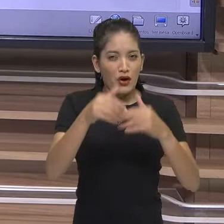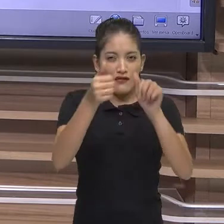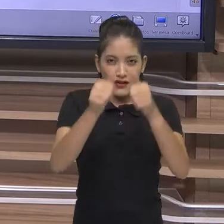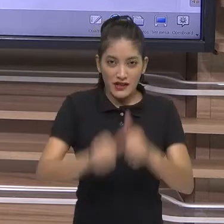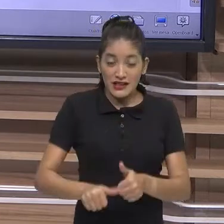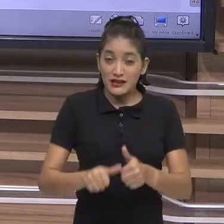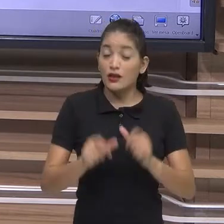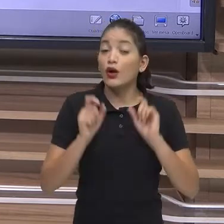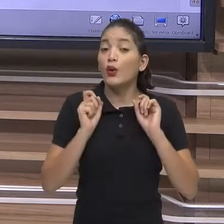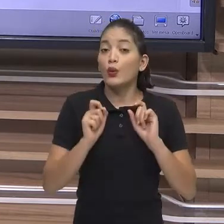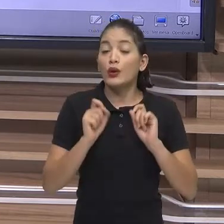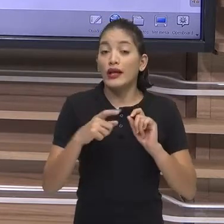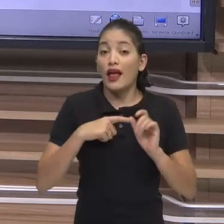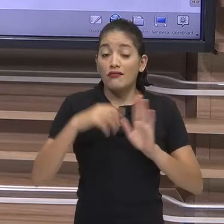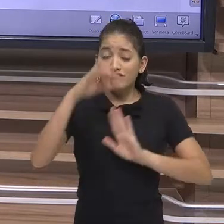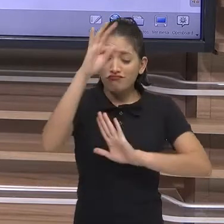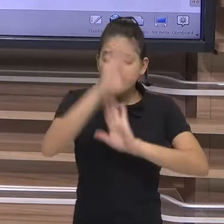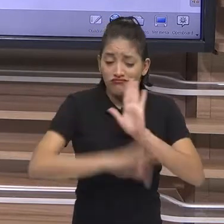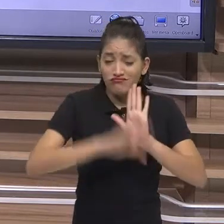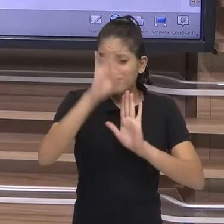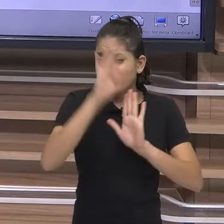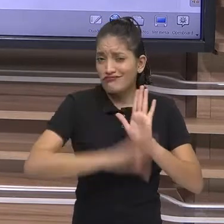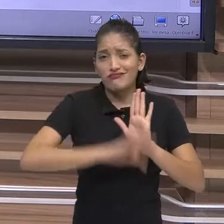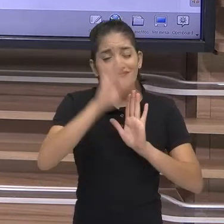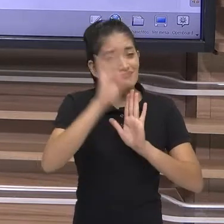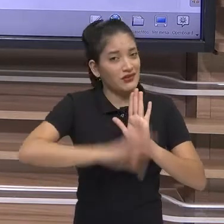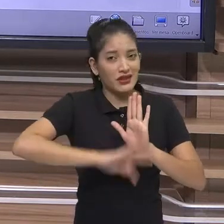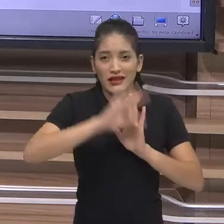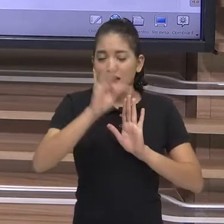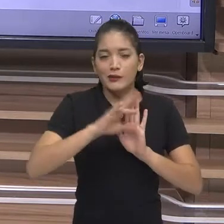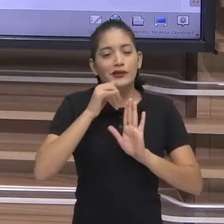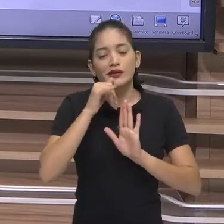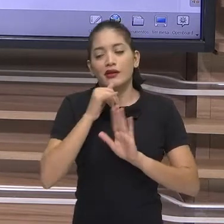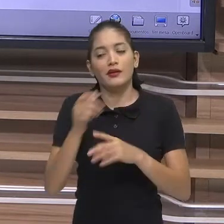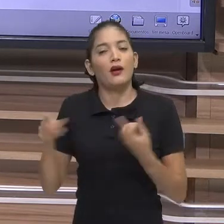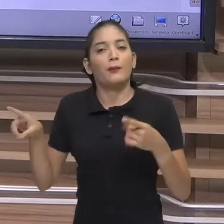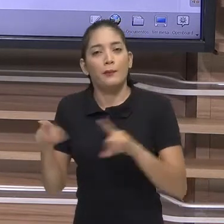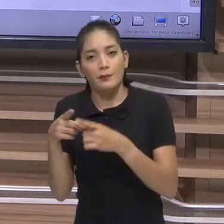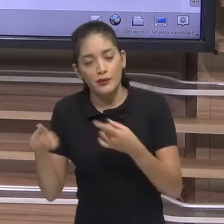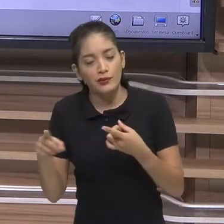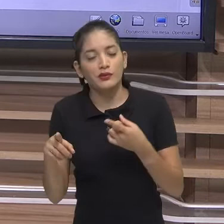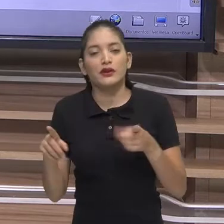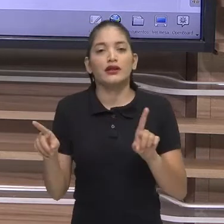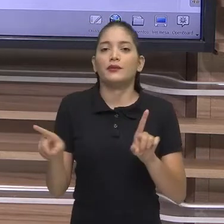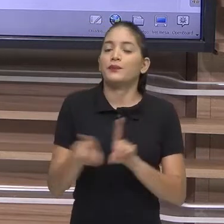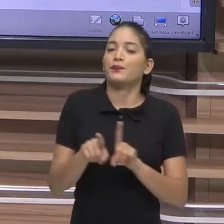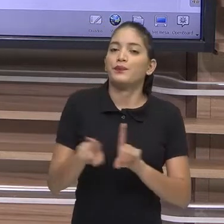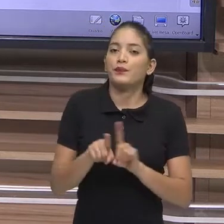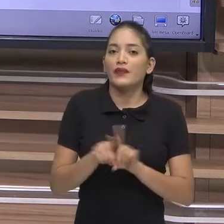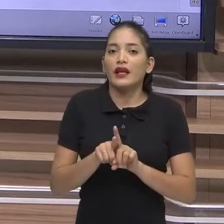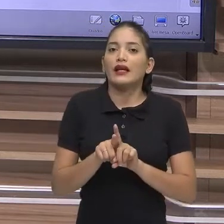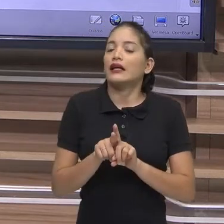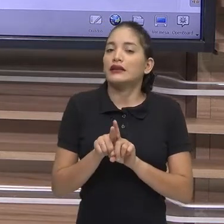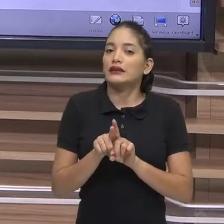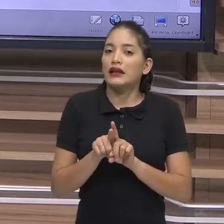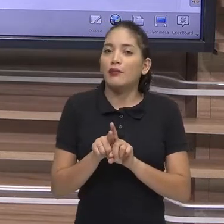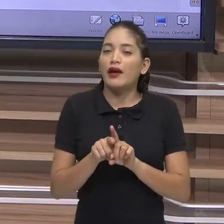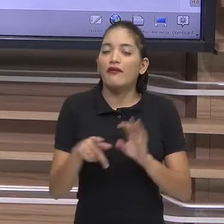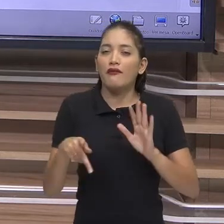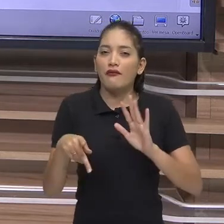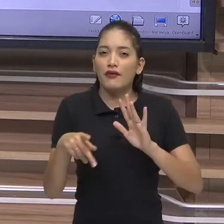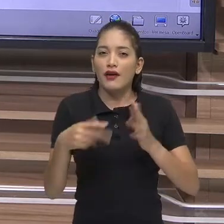ela traz textos de música, ela traz